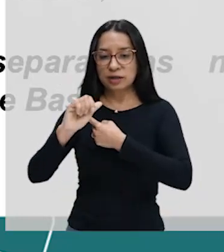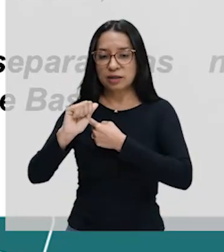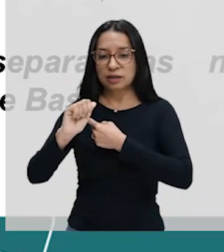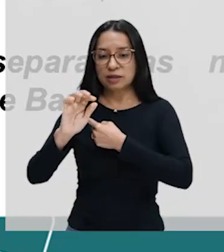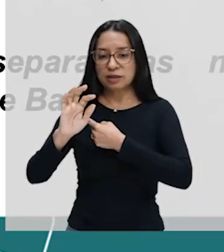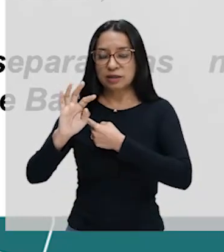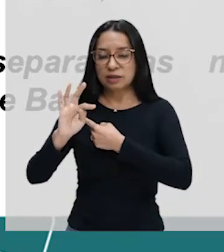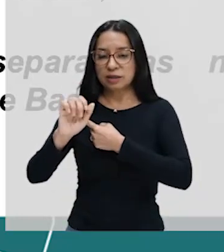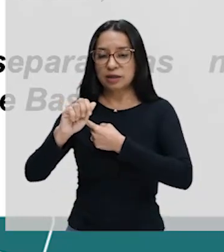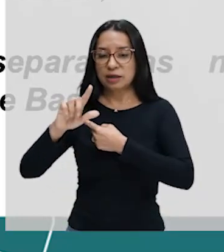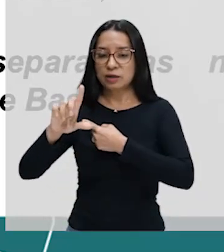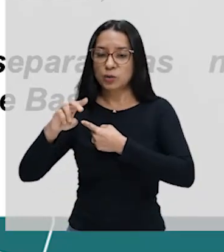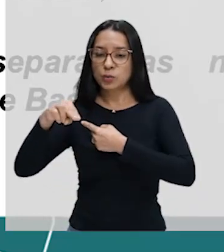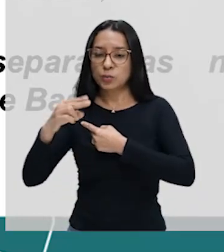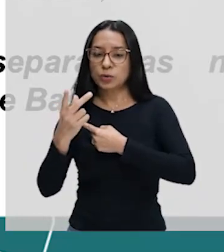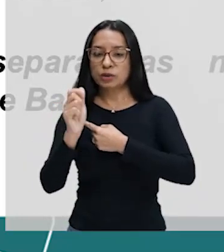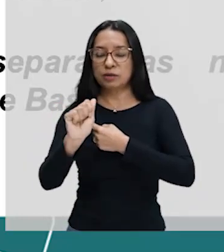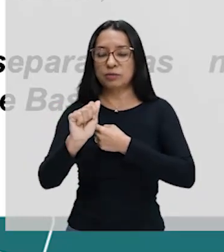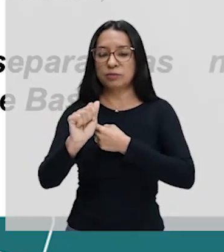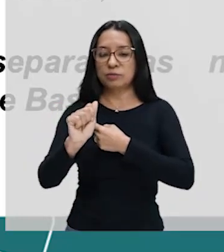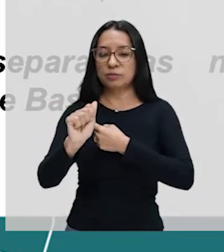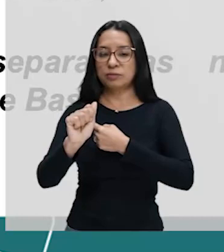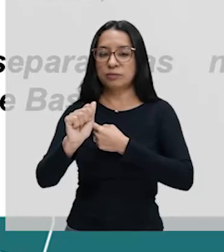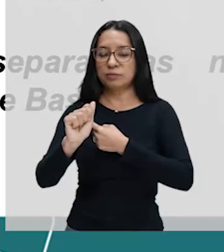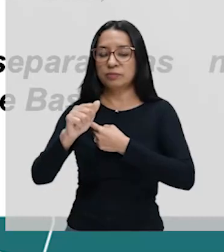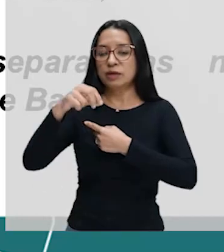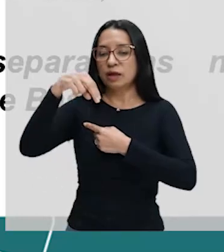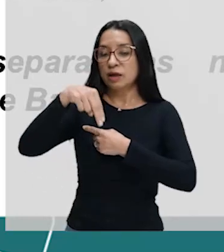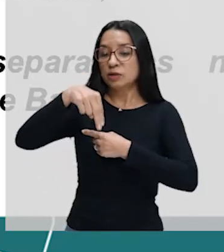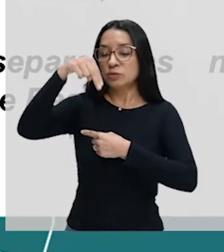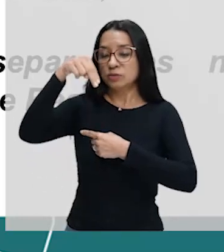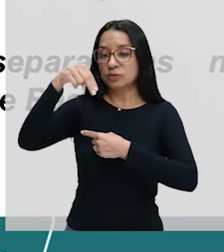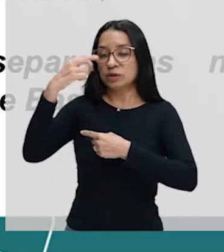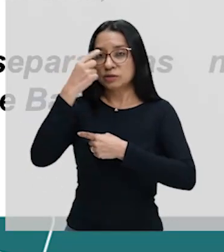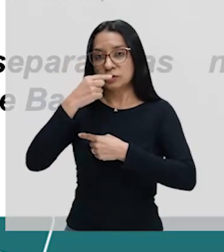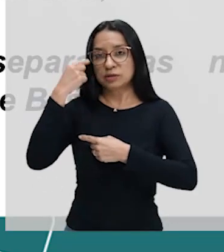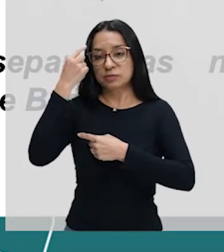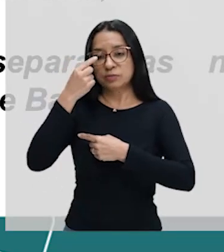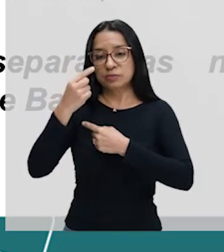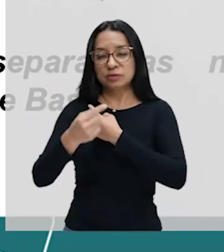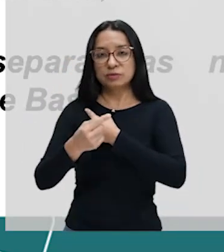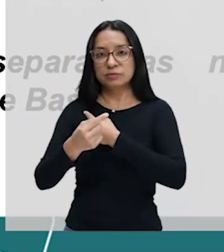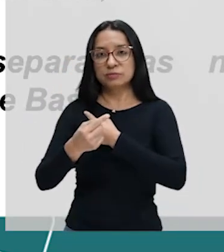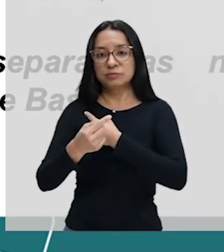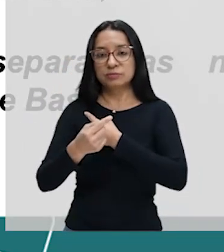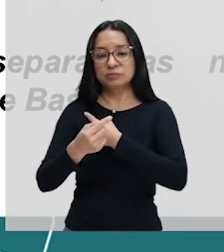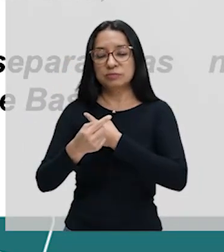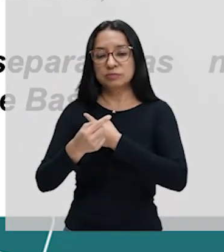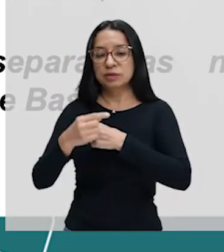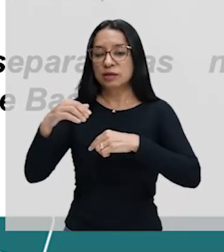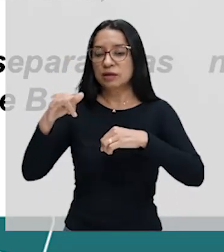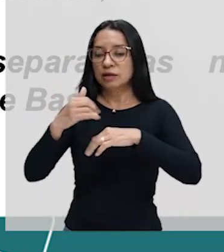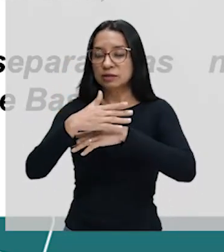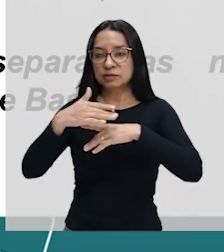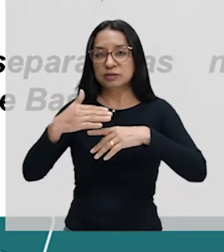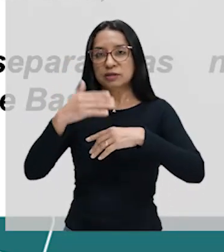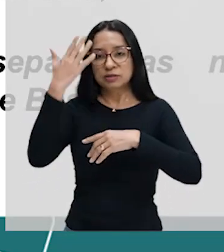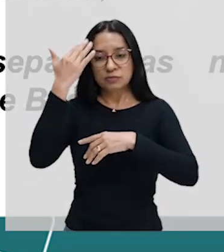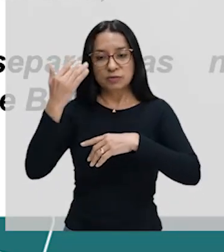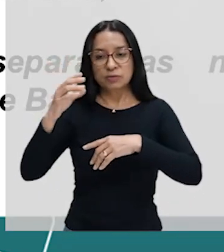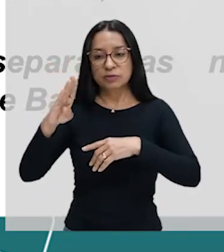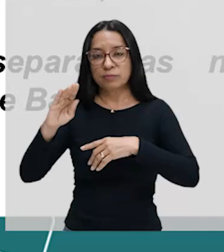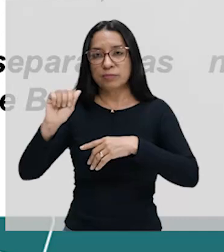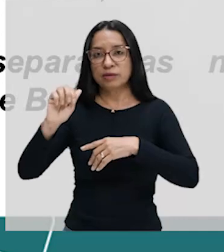Que fica ali a nordeste da Espanha, fica, por exemplo, a cidade muito famosa Barcelona. Esta região, ela possui